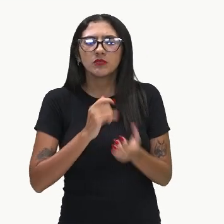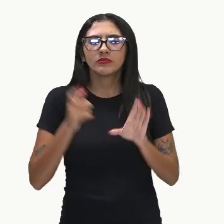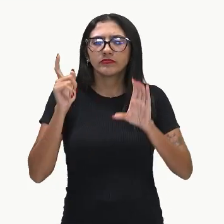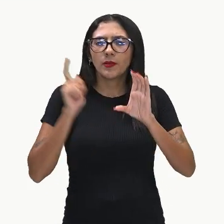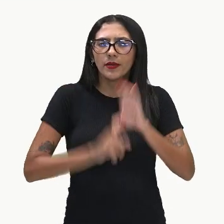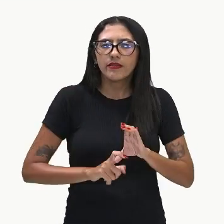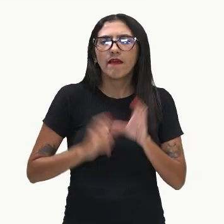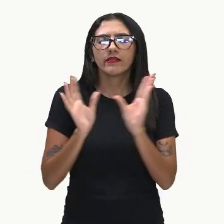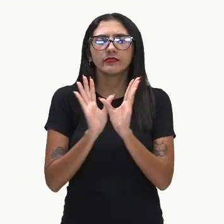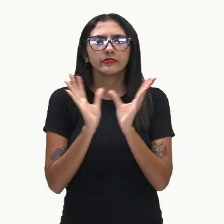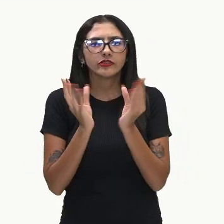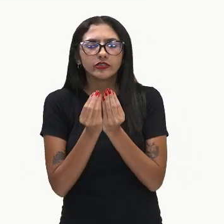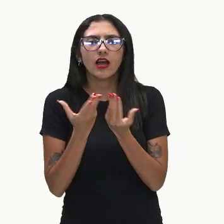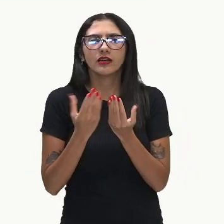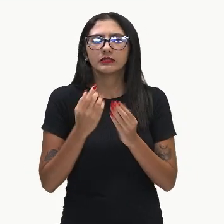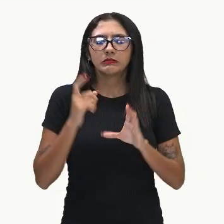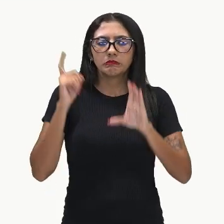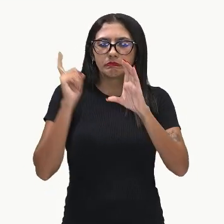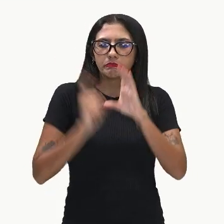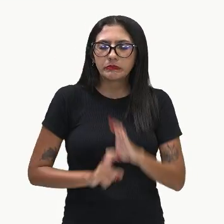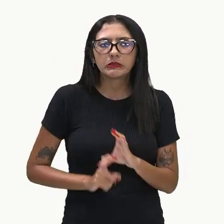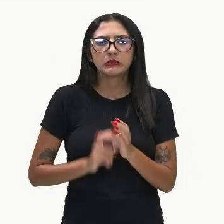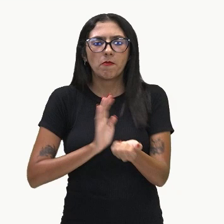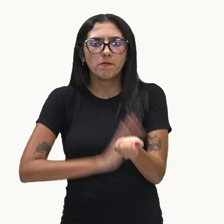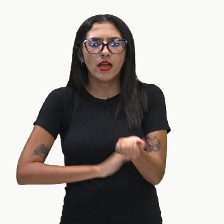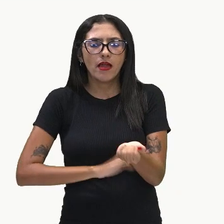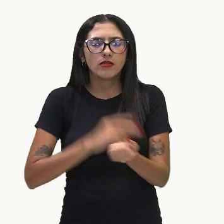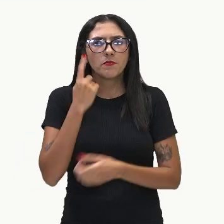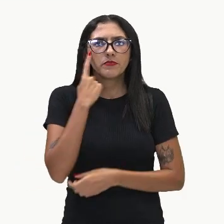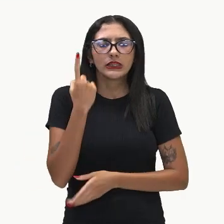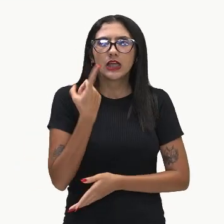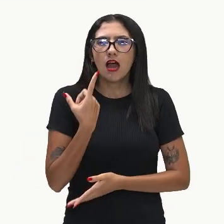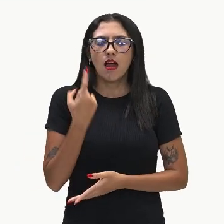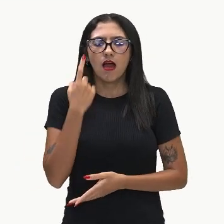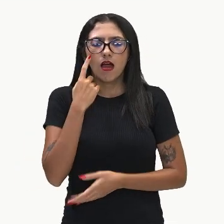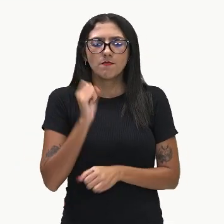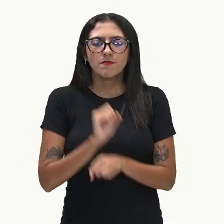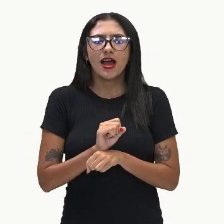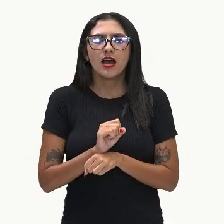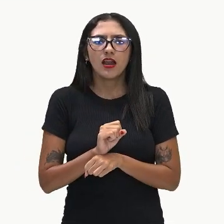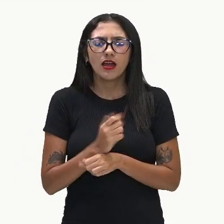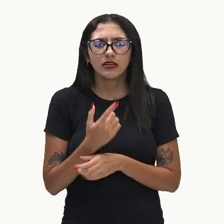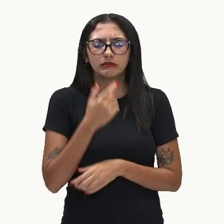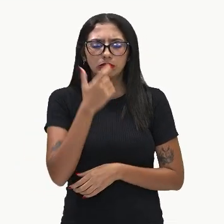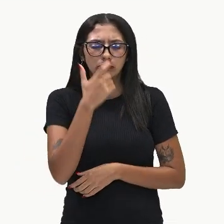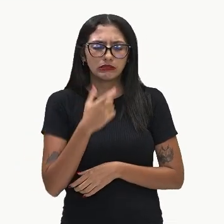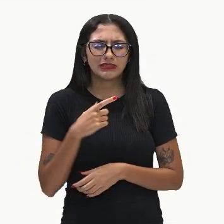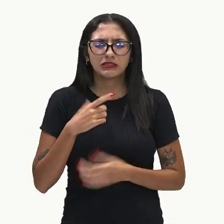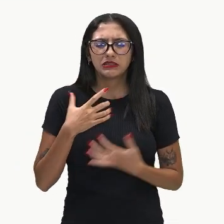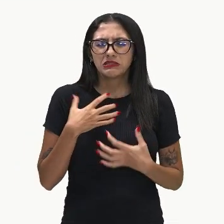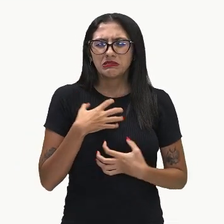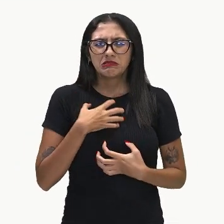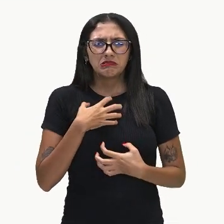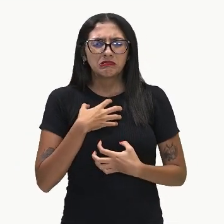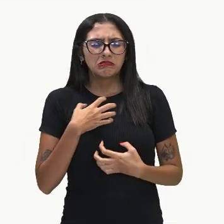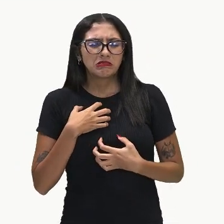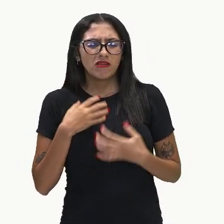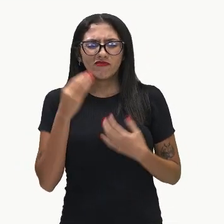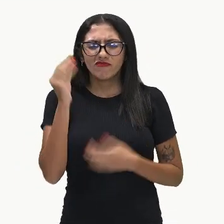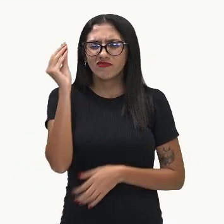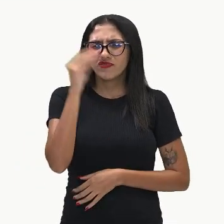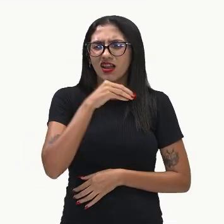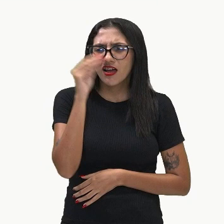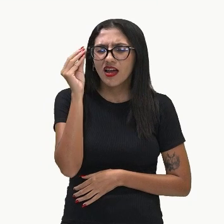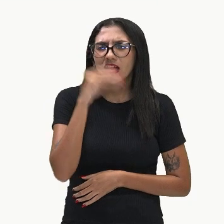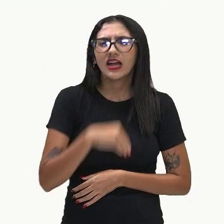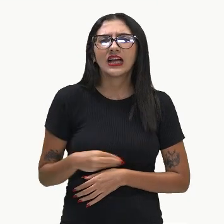drogas, você se torna um dependente, que você quando pensa em parar, você parece que ficou fraco, o seu desempenho abaixou, você não